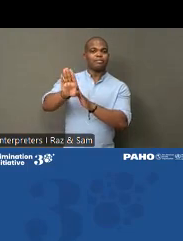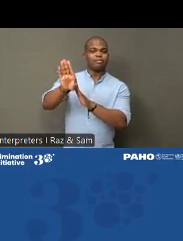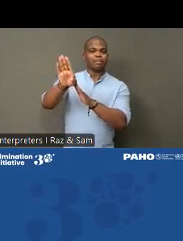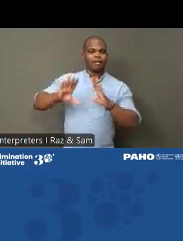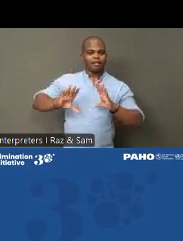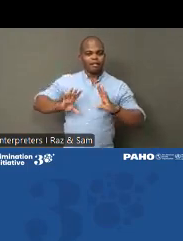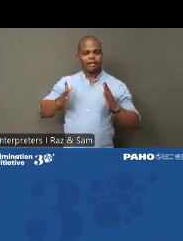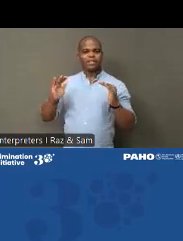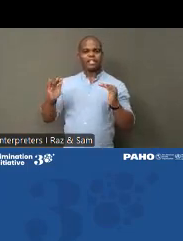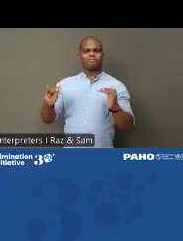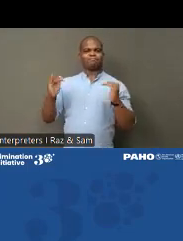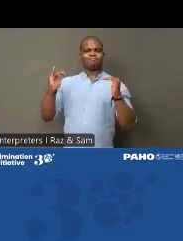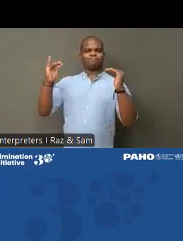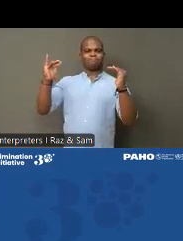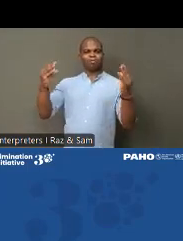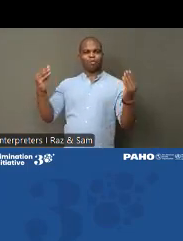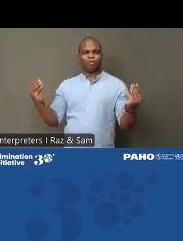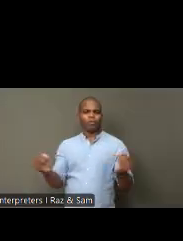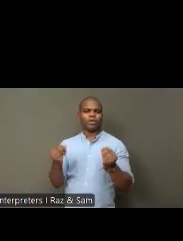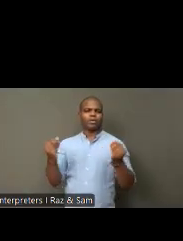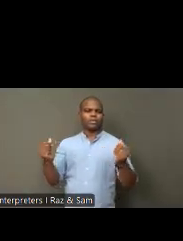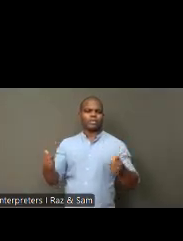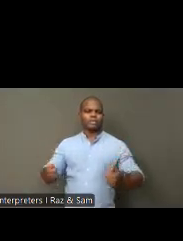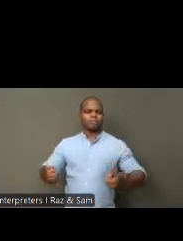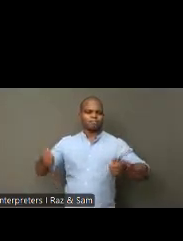isso, qualidade de vida.